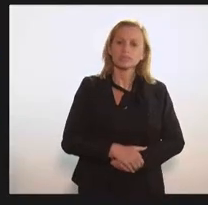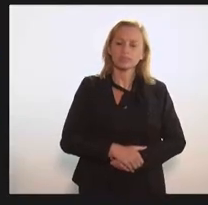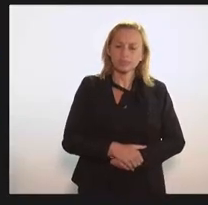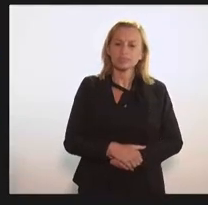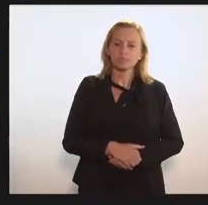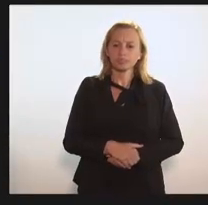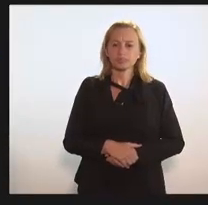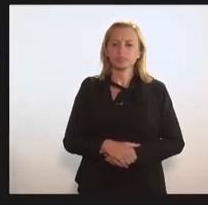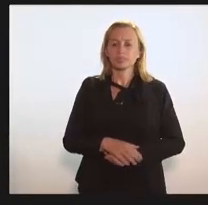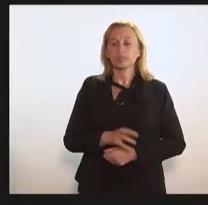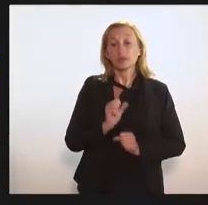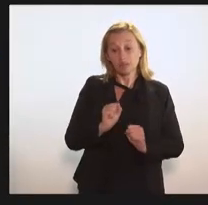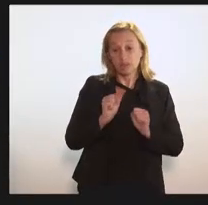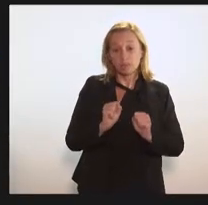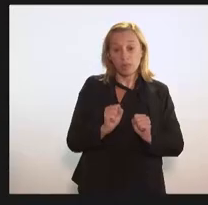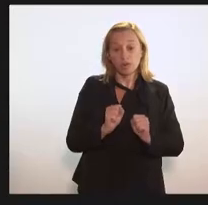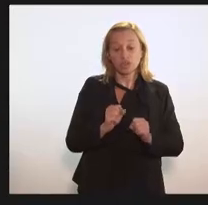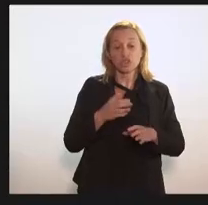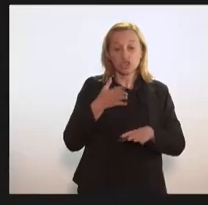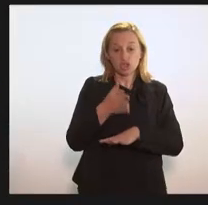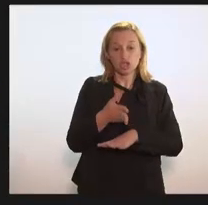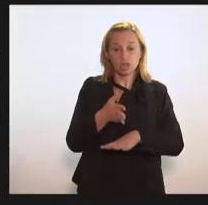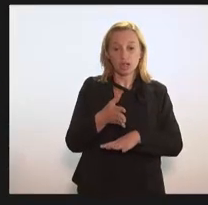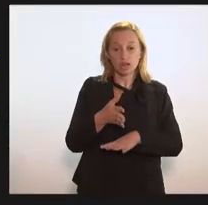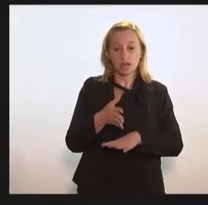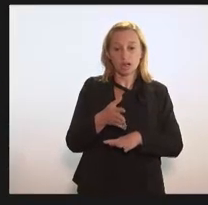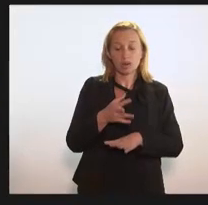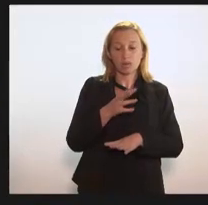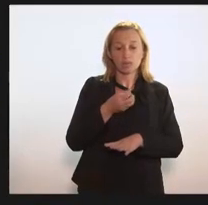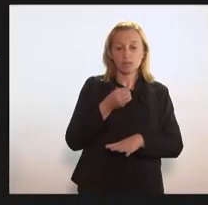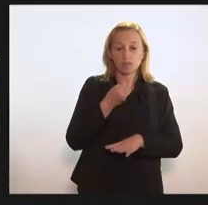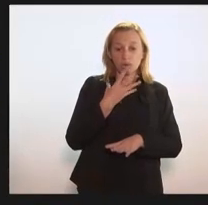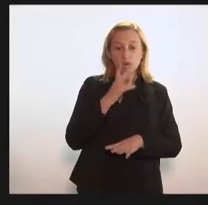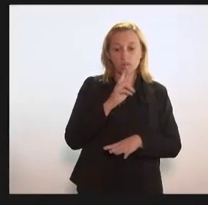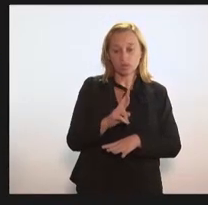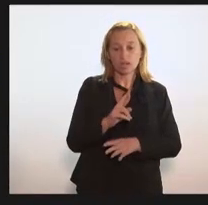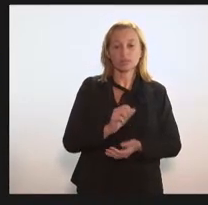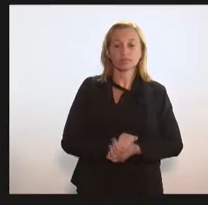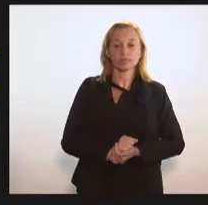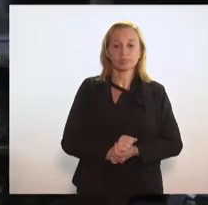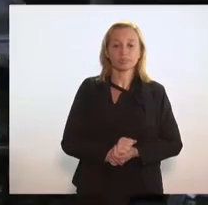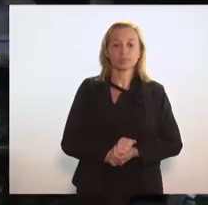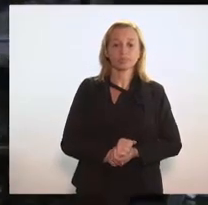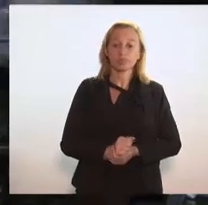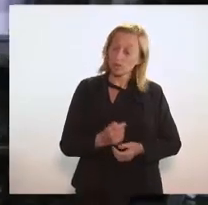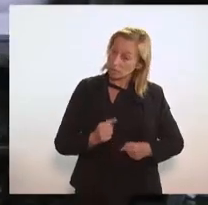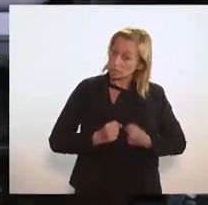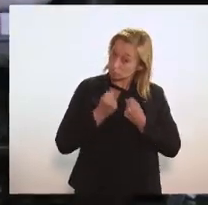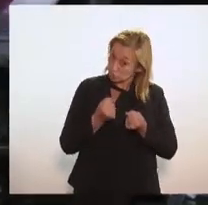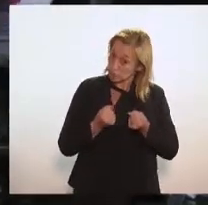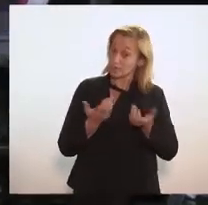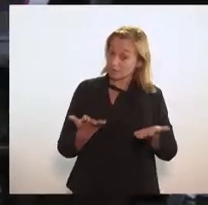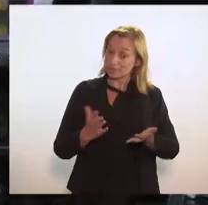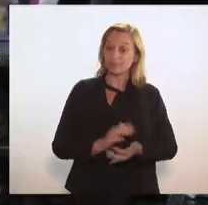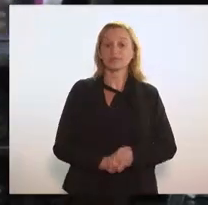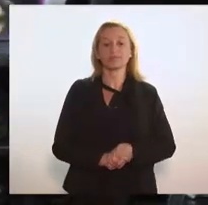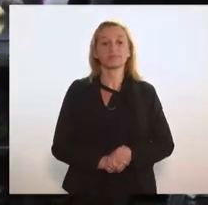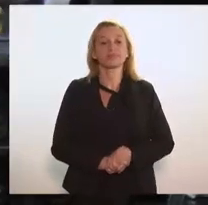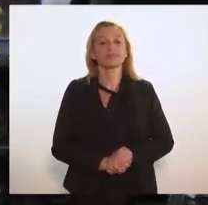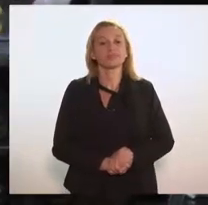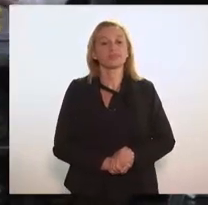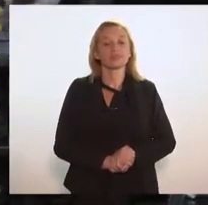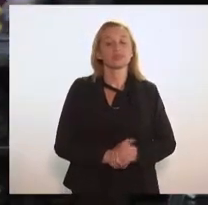a gente pode chegar a um denominador comum é isso é isso que eu tô tentando por isso que eu fiz a